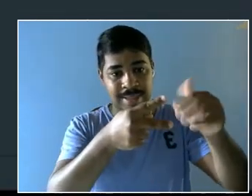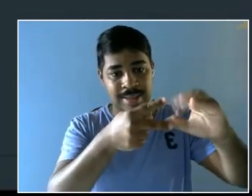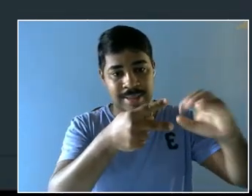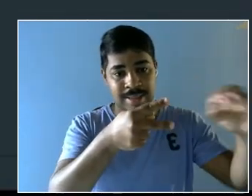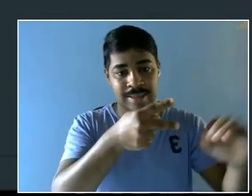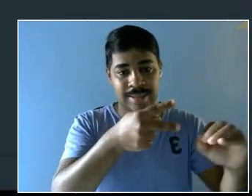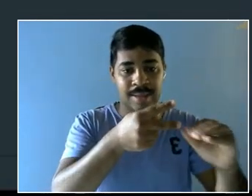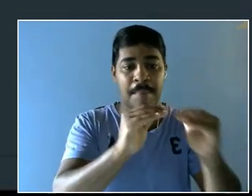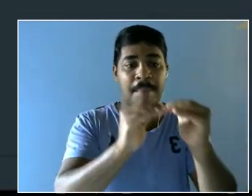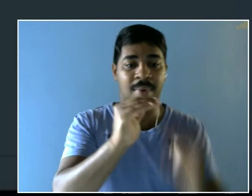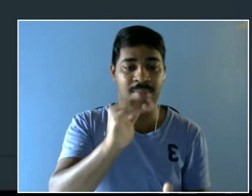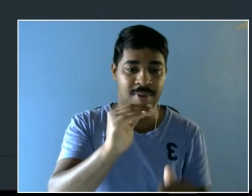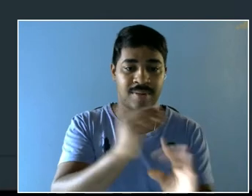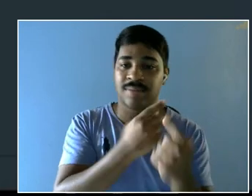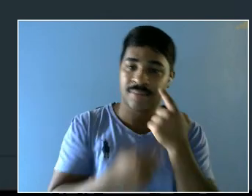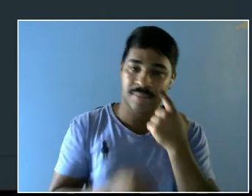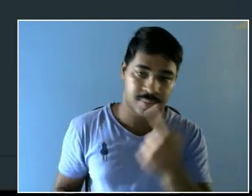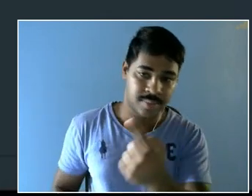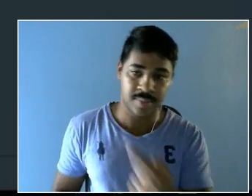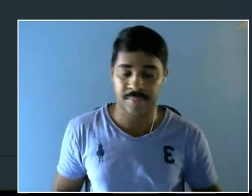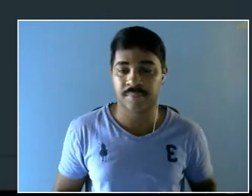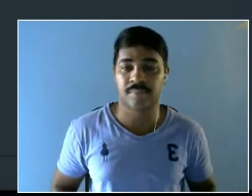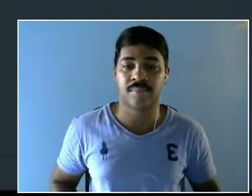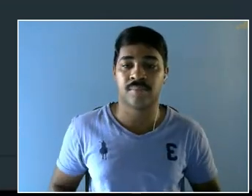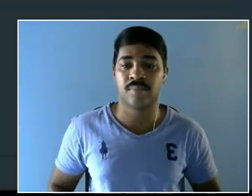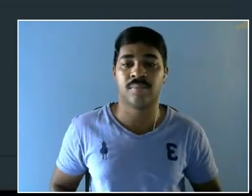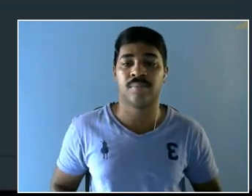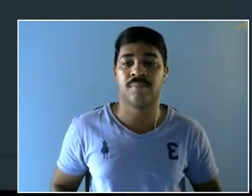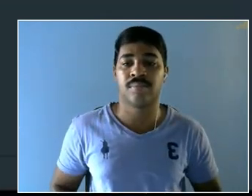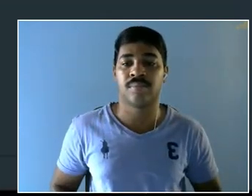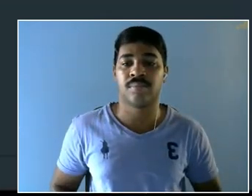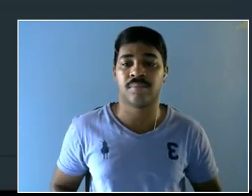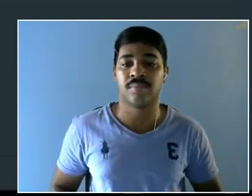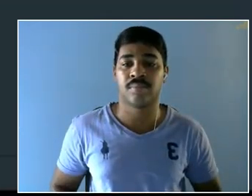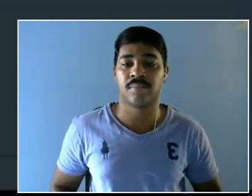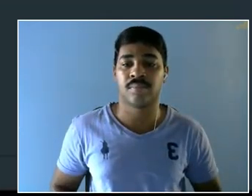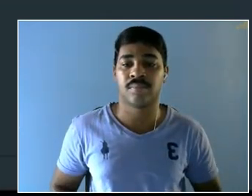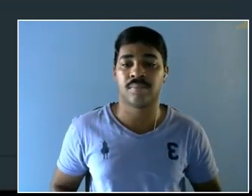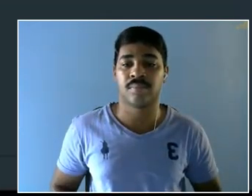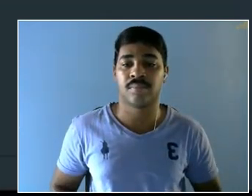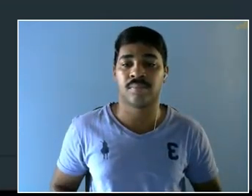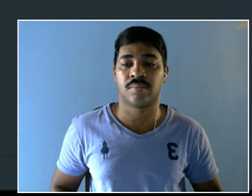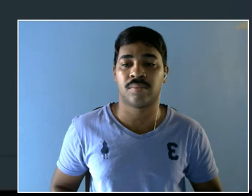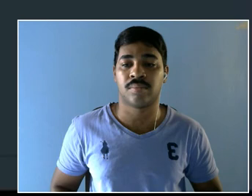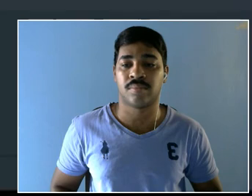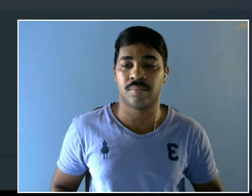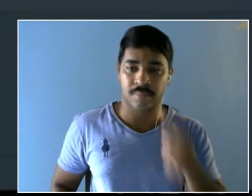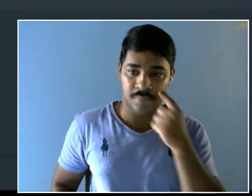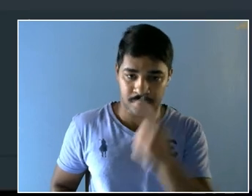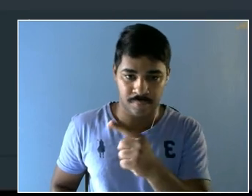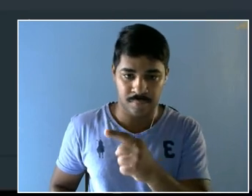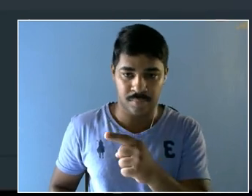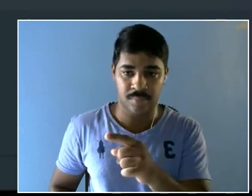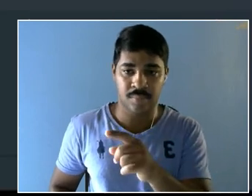eu escrevo o valor de contador. Então eu escrevo contador e junto com uma quebra de linha, né? Assim